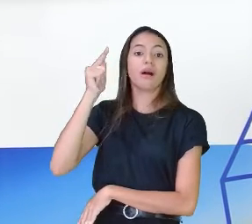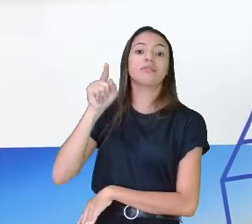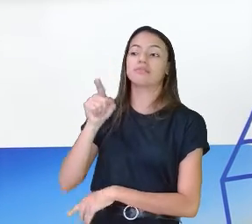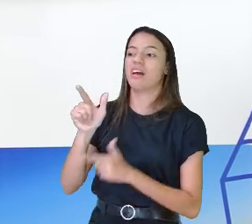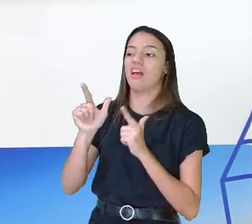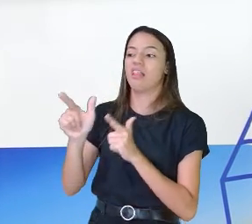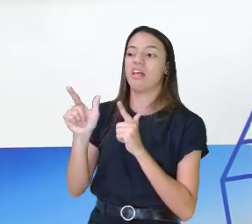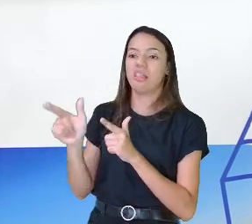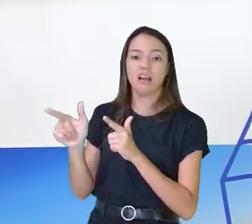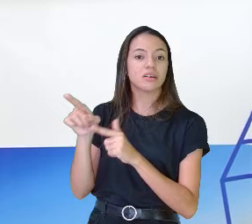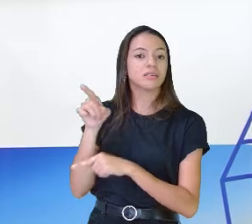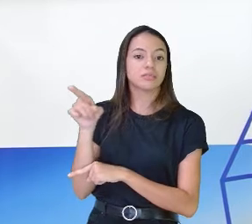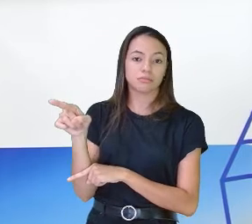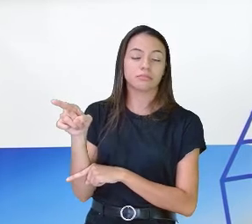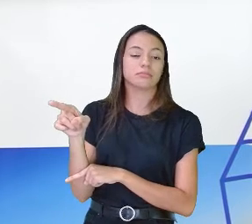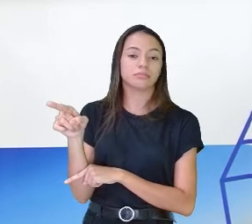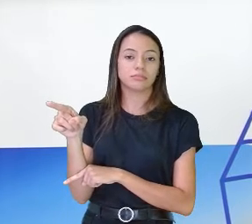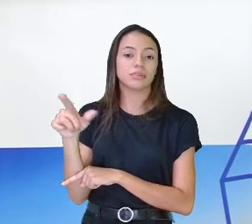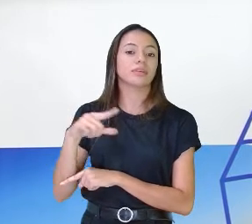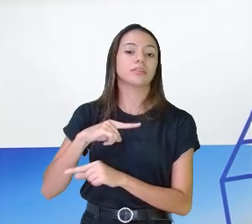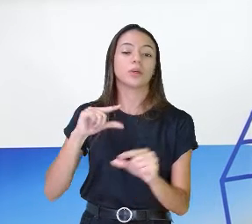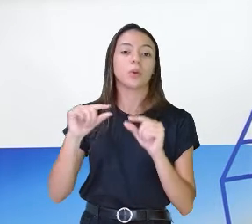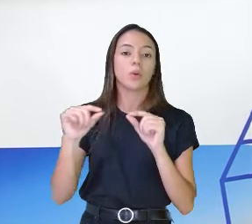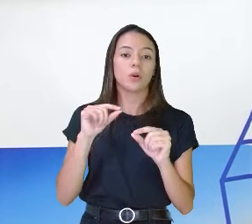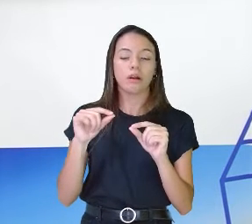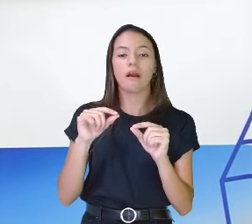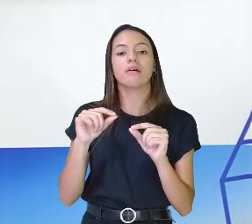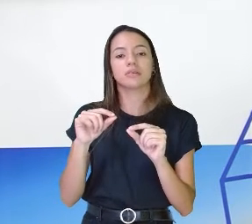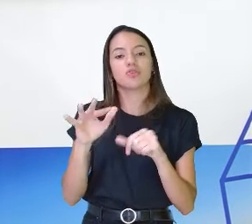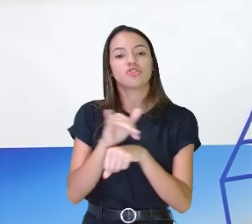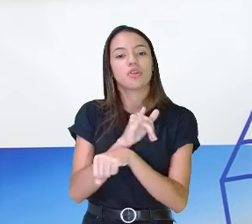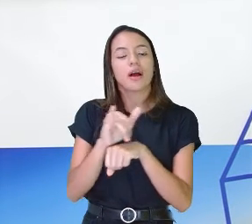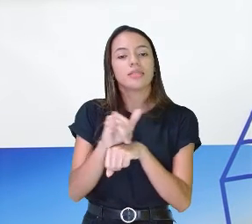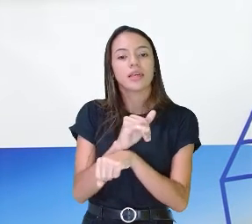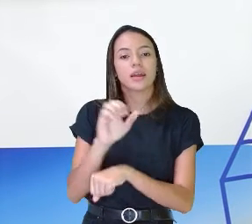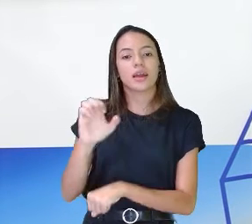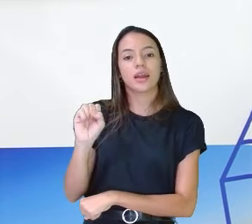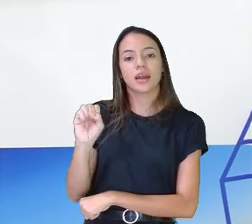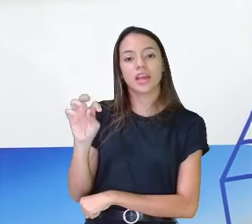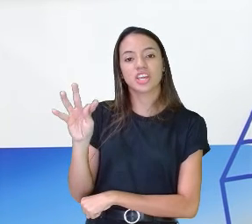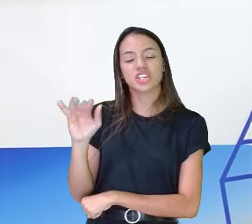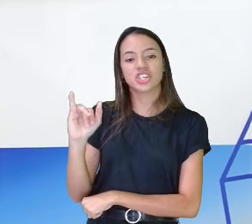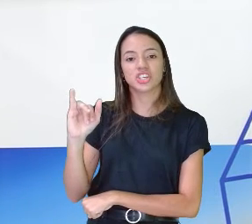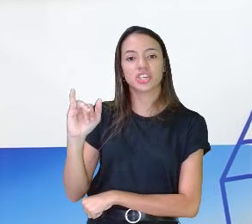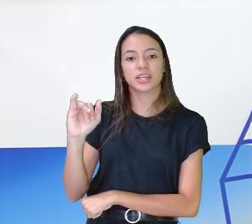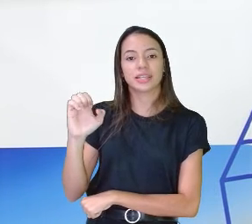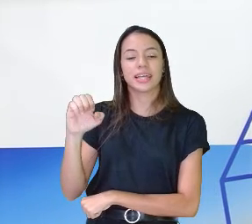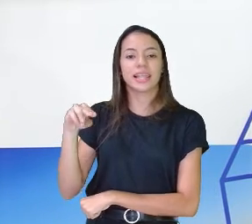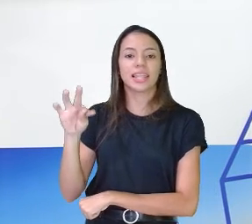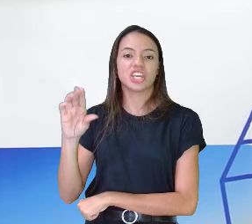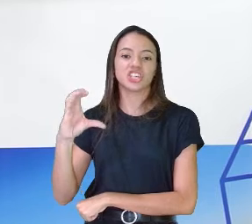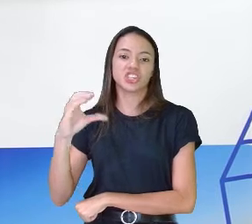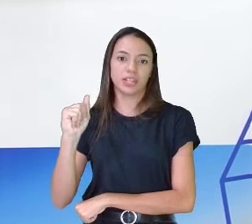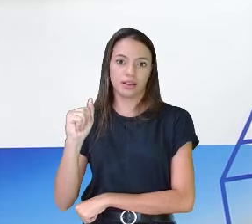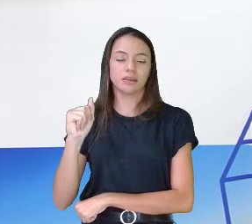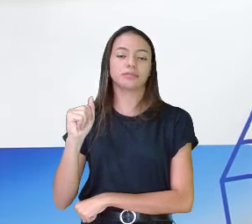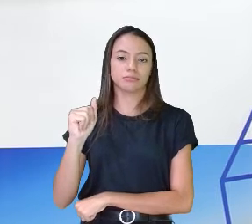dizer diretamente, a gente tem o quê? Um recurso estilístico de fazê-lo de maneira aparentemente